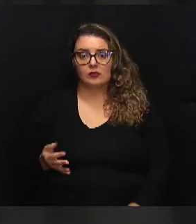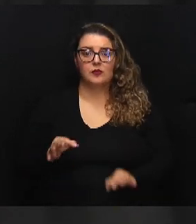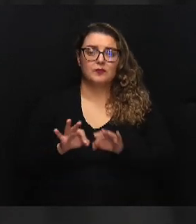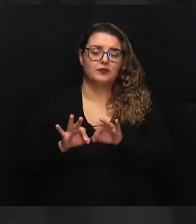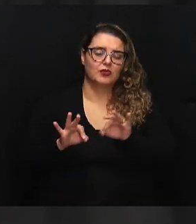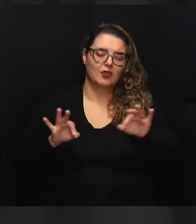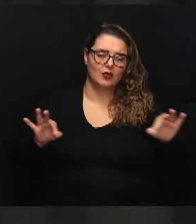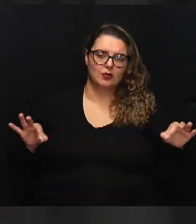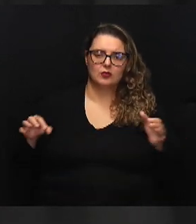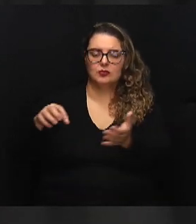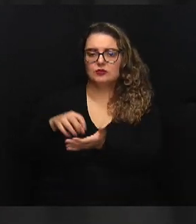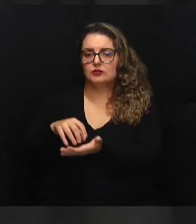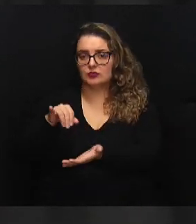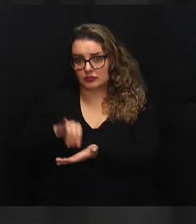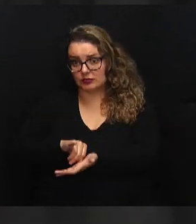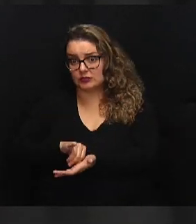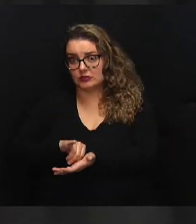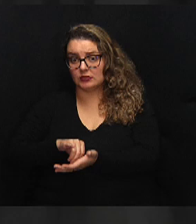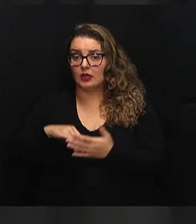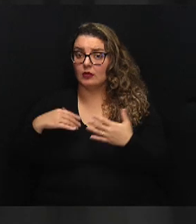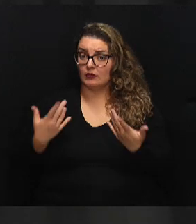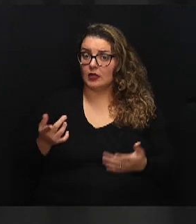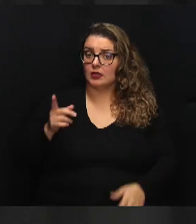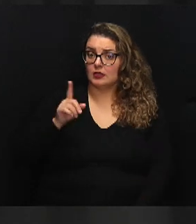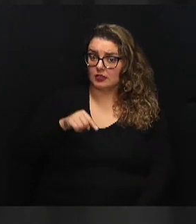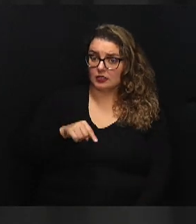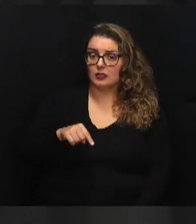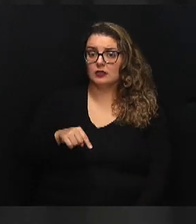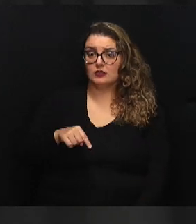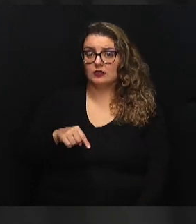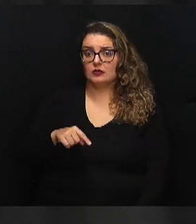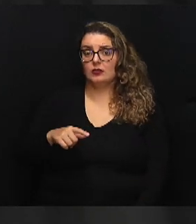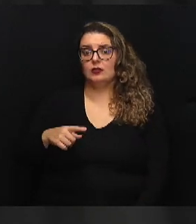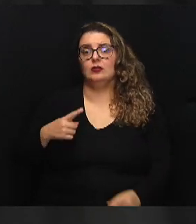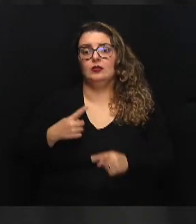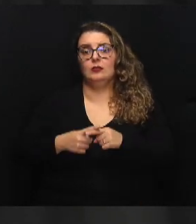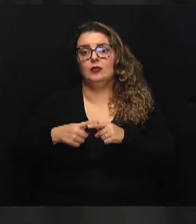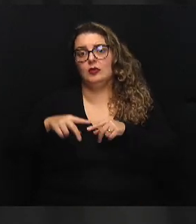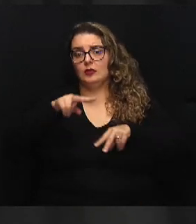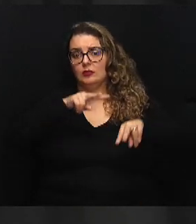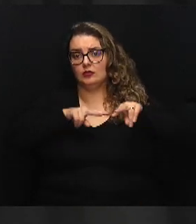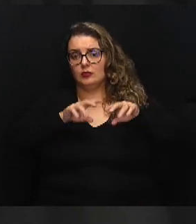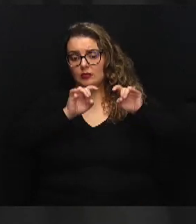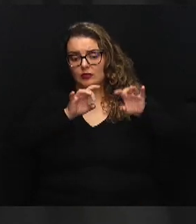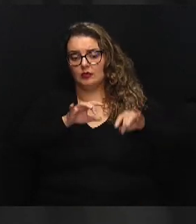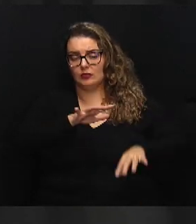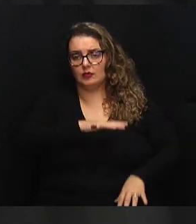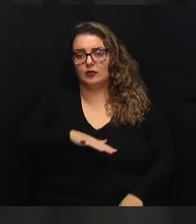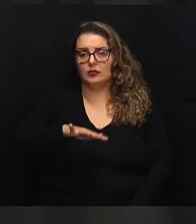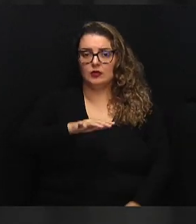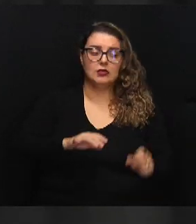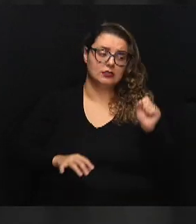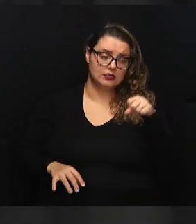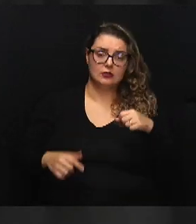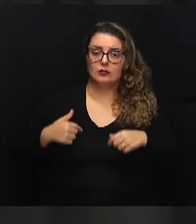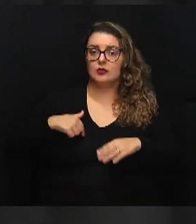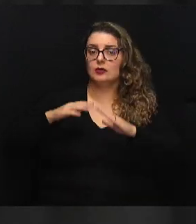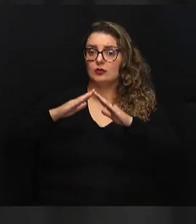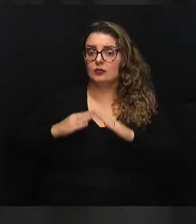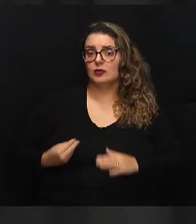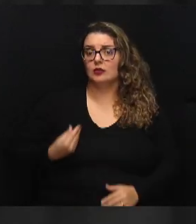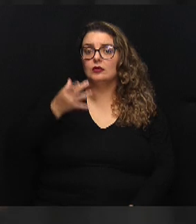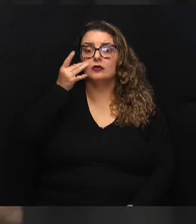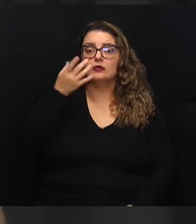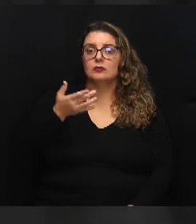do centro de Campinas, mas ele é um dos... Porque a gente tem um olhar especial por aquilo. Porque eu moro lá. Fica